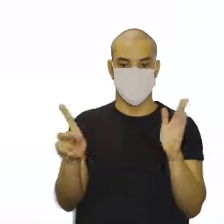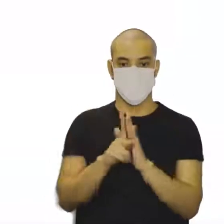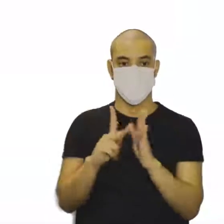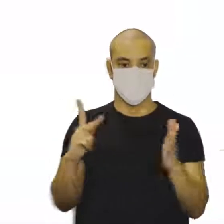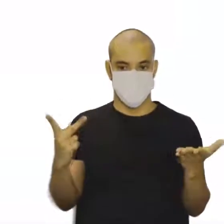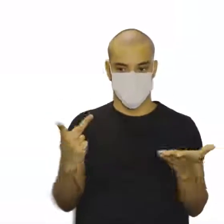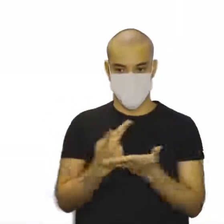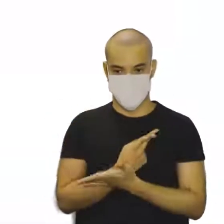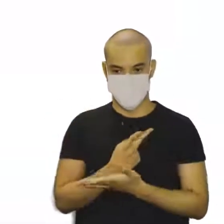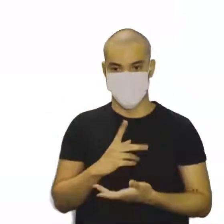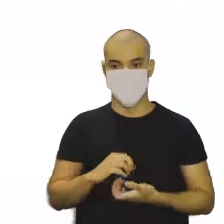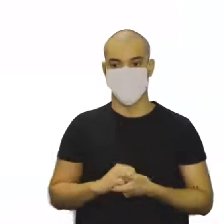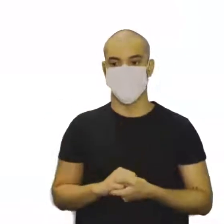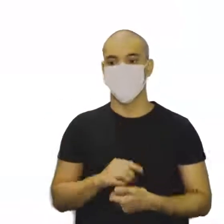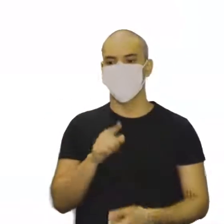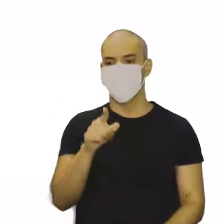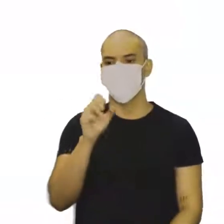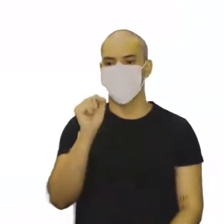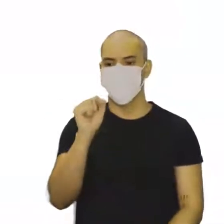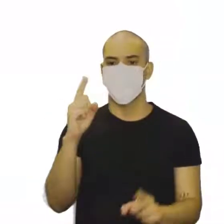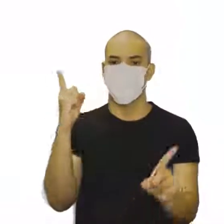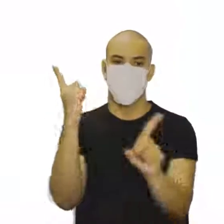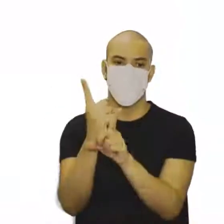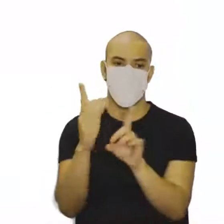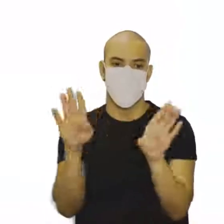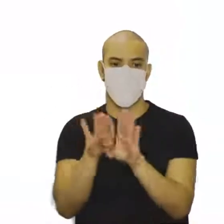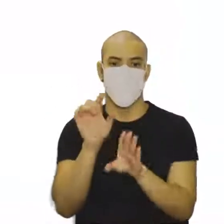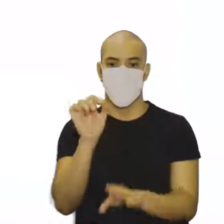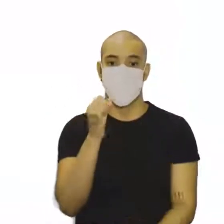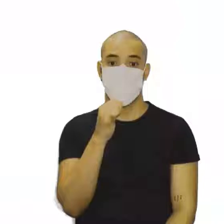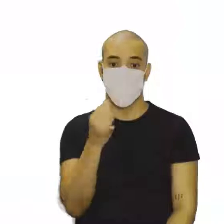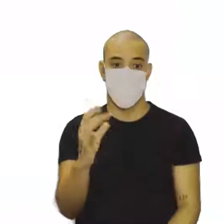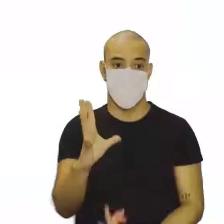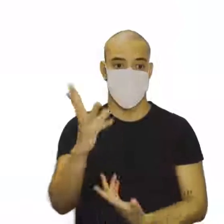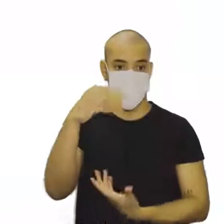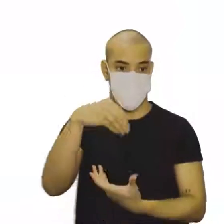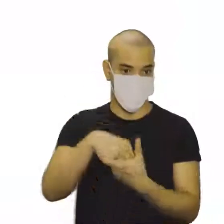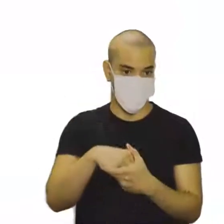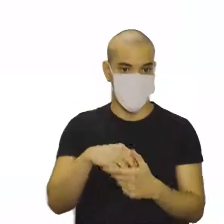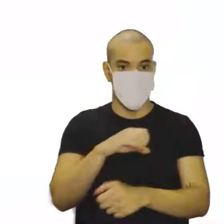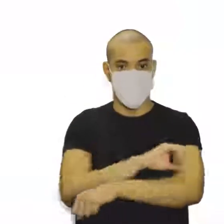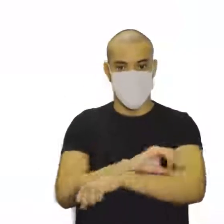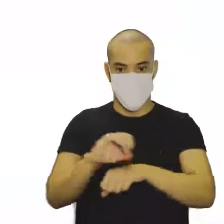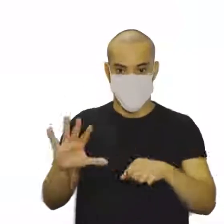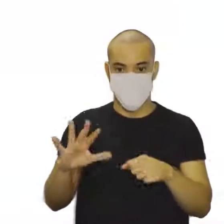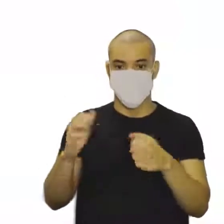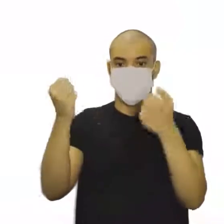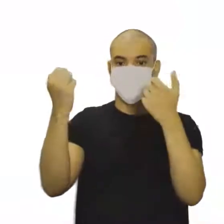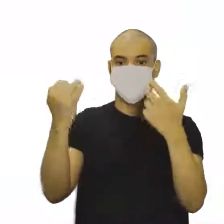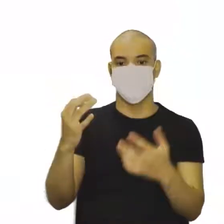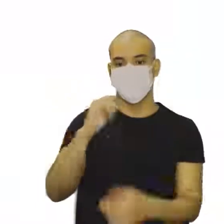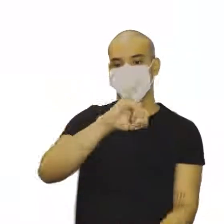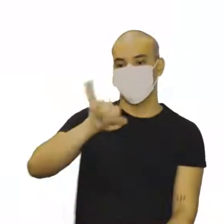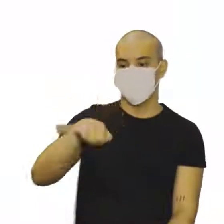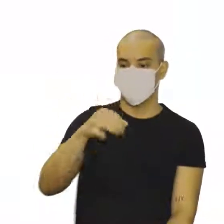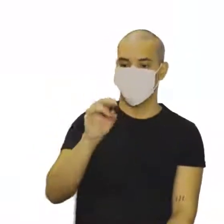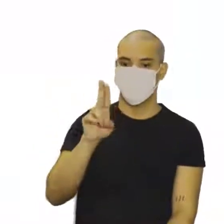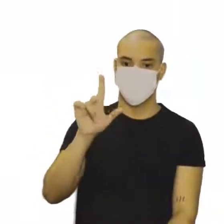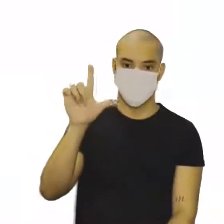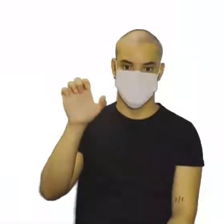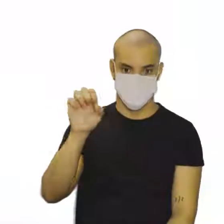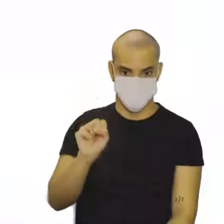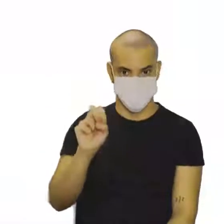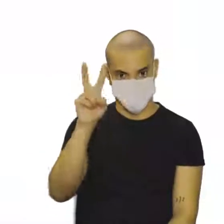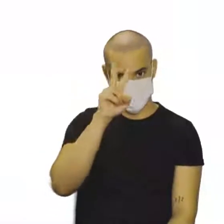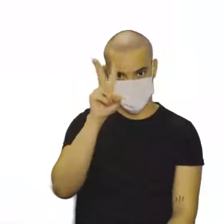passa, ok? Você pode encontrar também a energia armazenada em um indutor descrita em joules. Joules lá